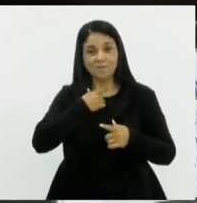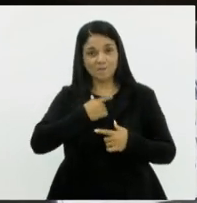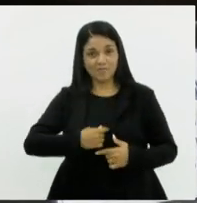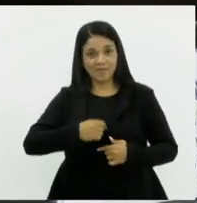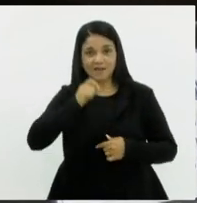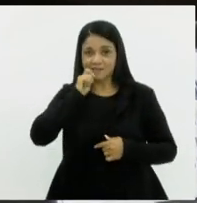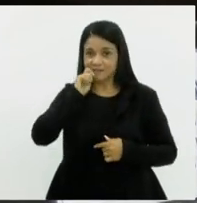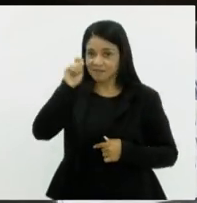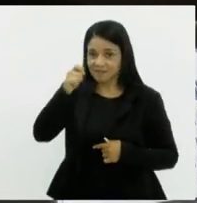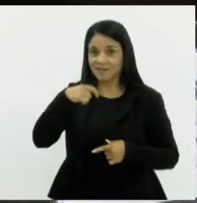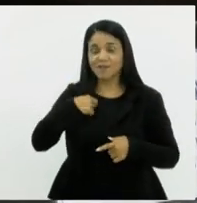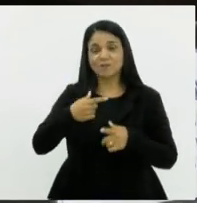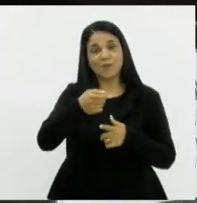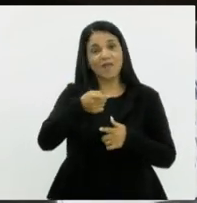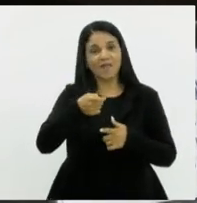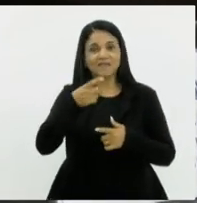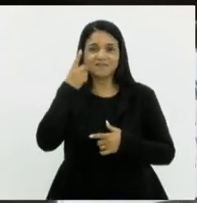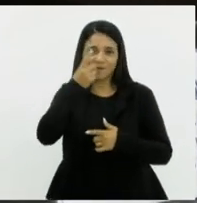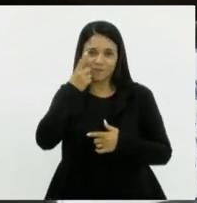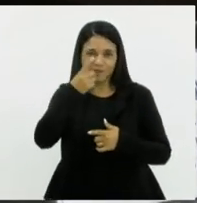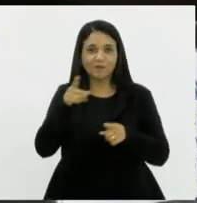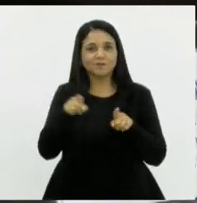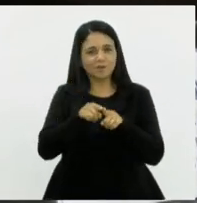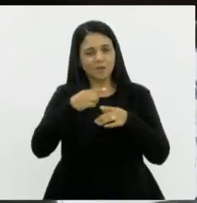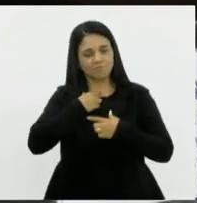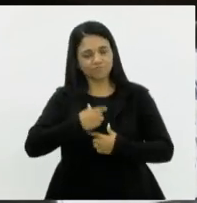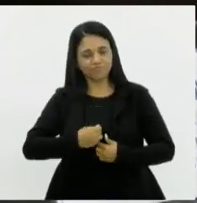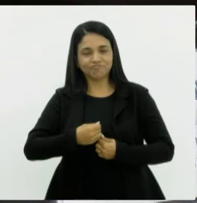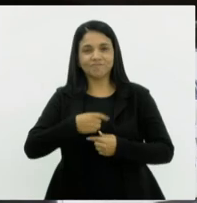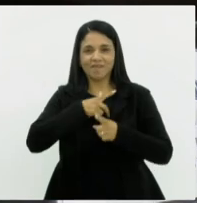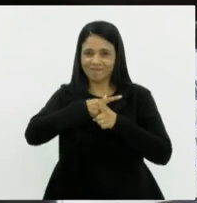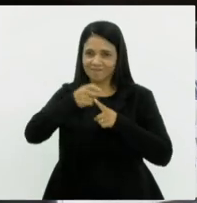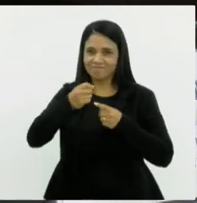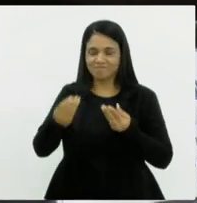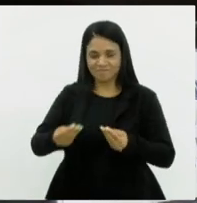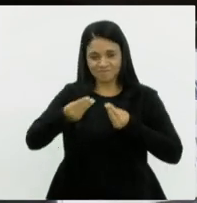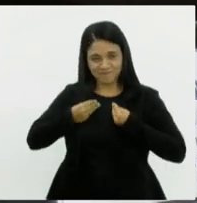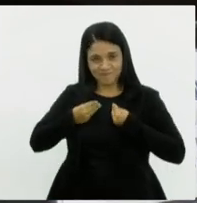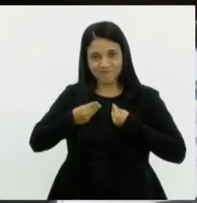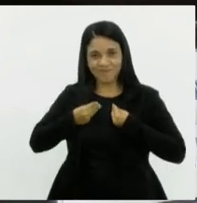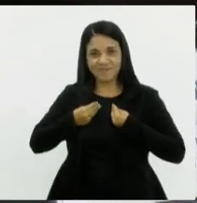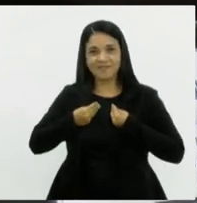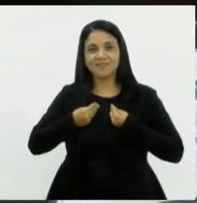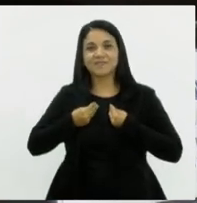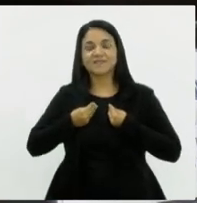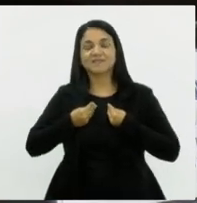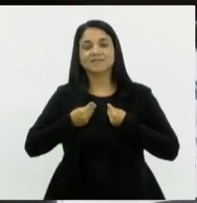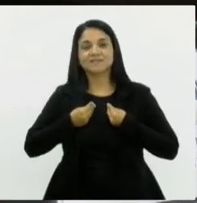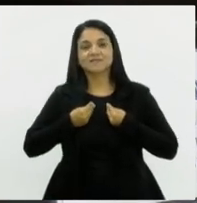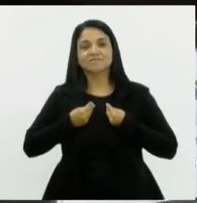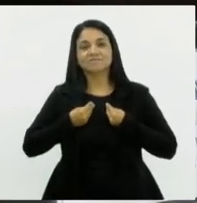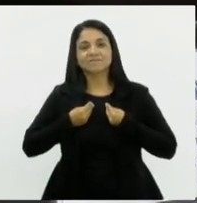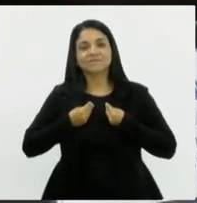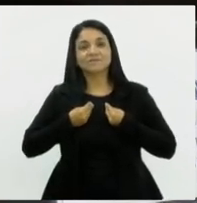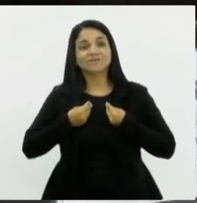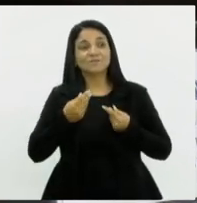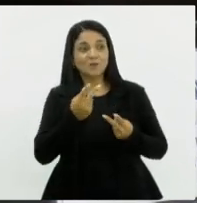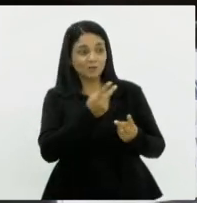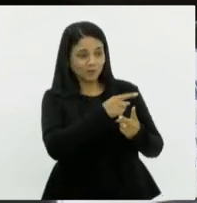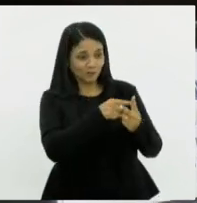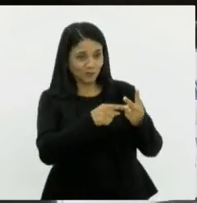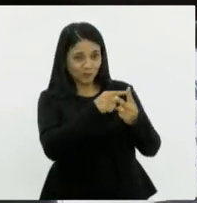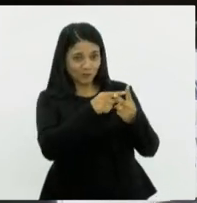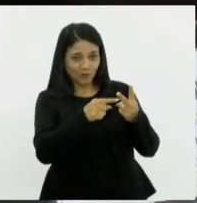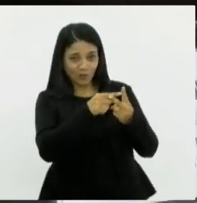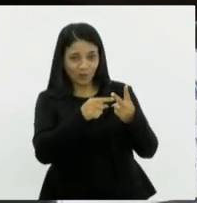qual eu também, como ex-deputado, também fui agraciado com a medalha Tiradentes no meu tempo, por sinal, concedida pelos dois que eu deixei